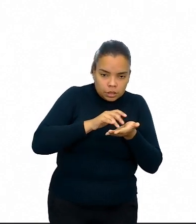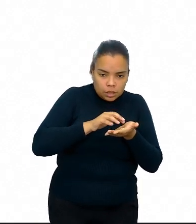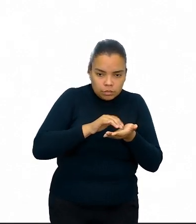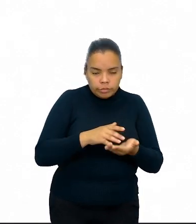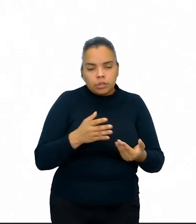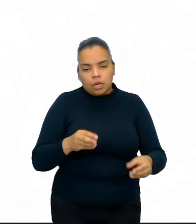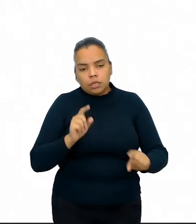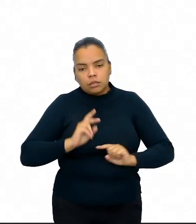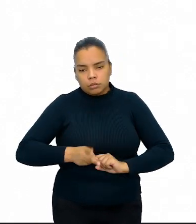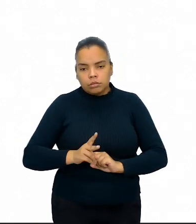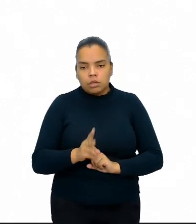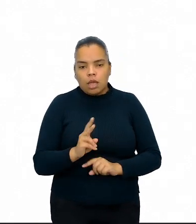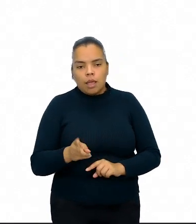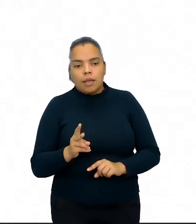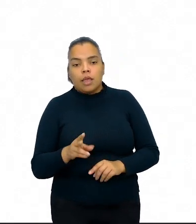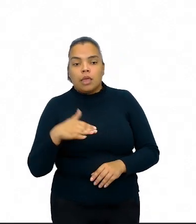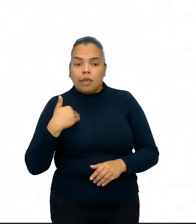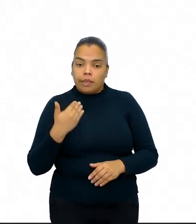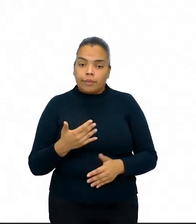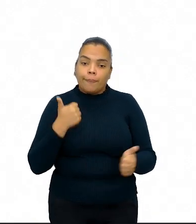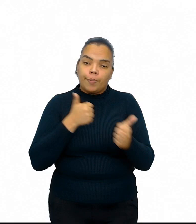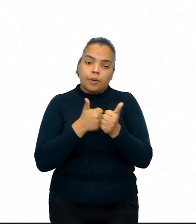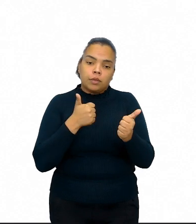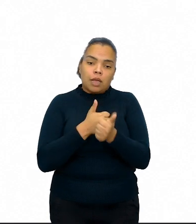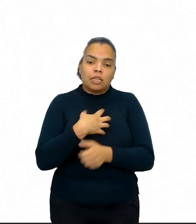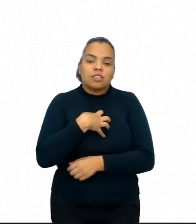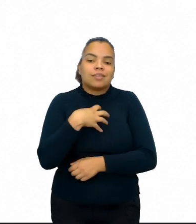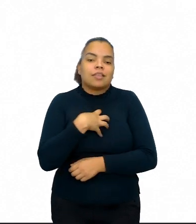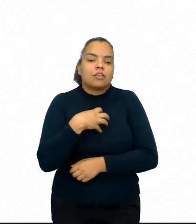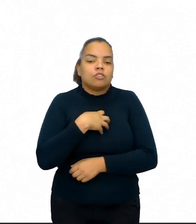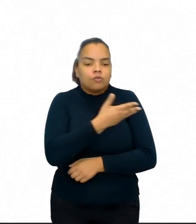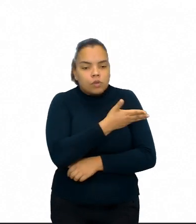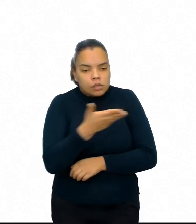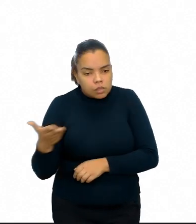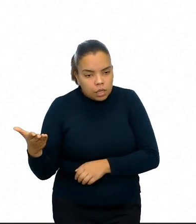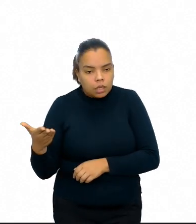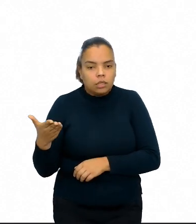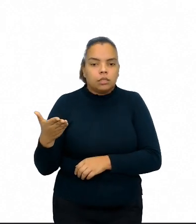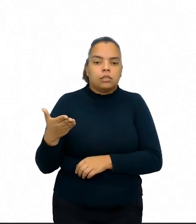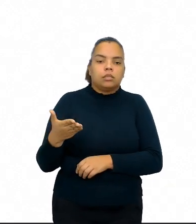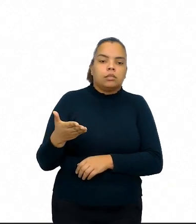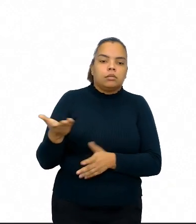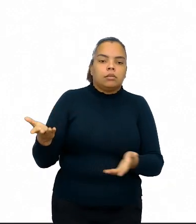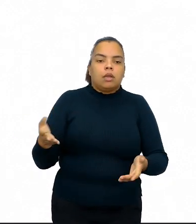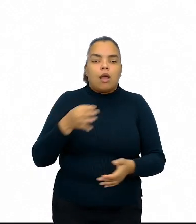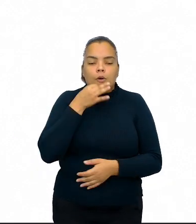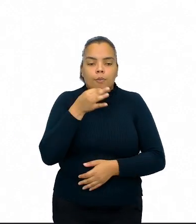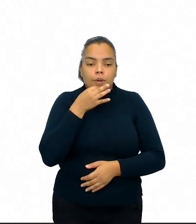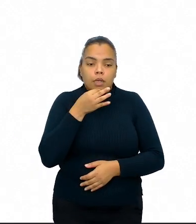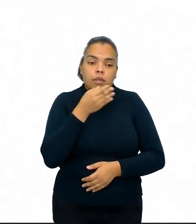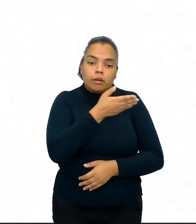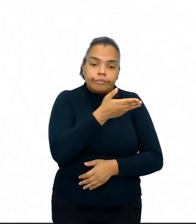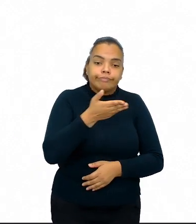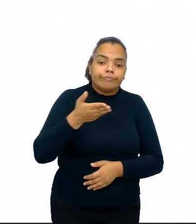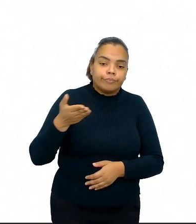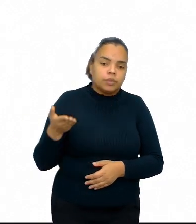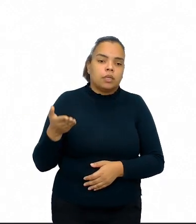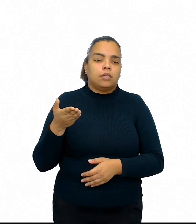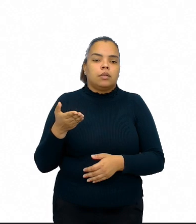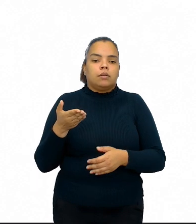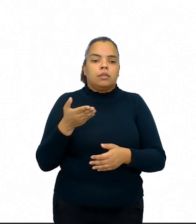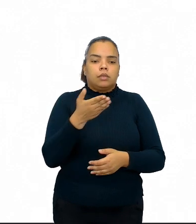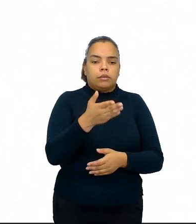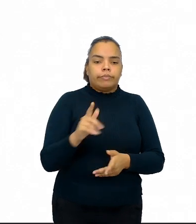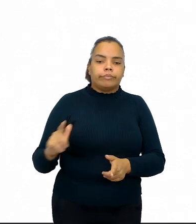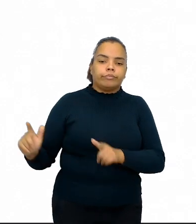para que vocês possam estar perto da gente, pois a nossa proposta, né, ela só faz sentido, as nossas formações, elas só